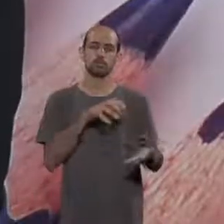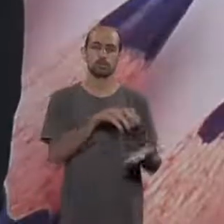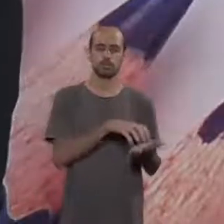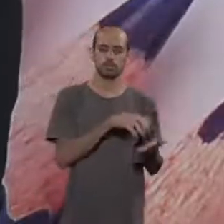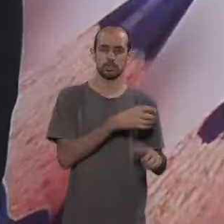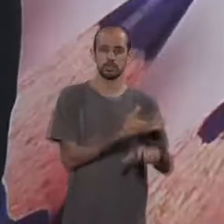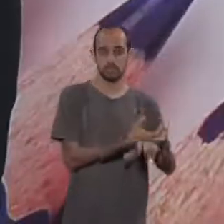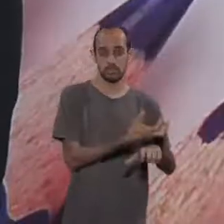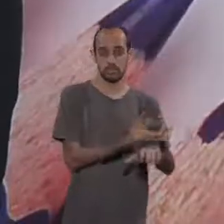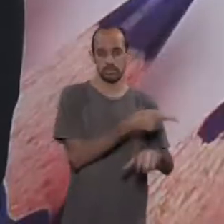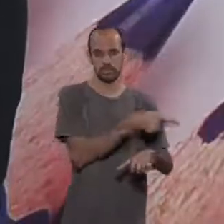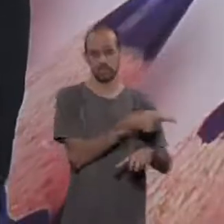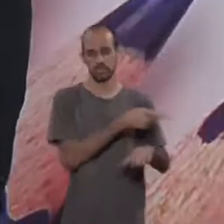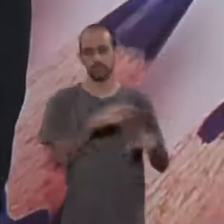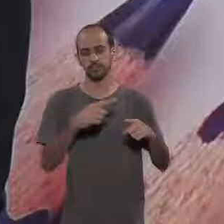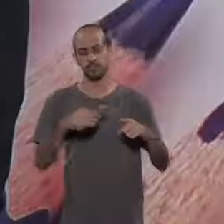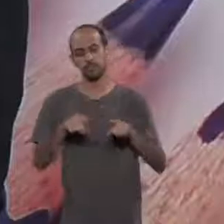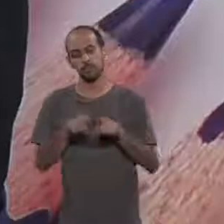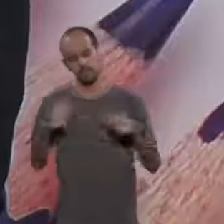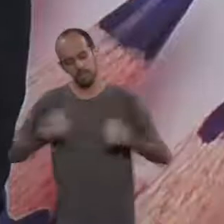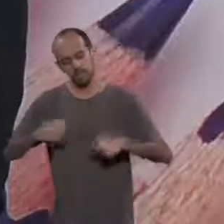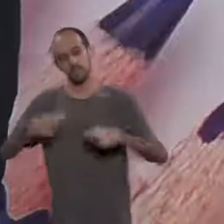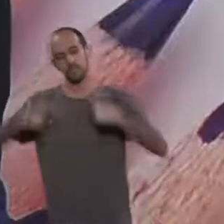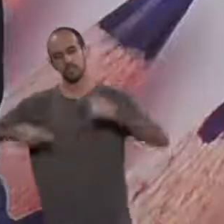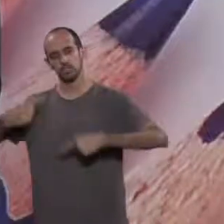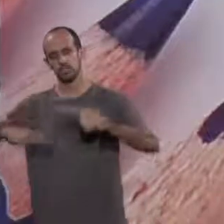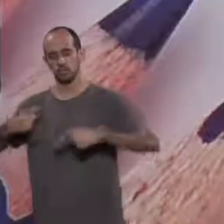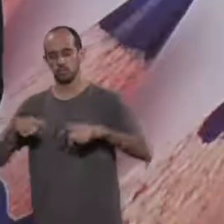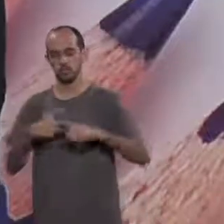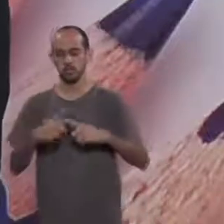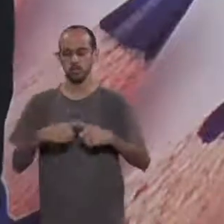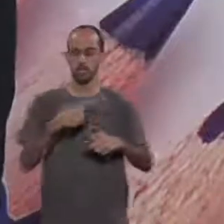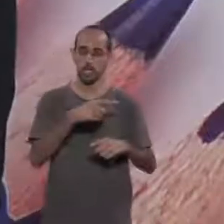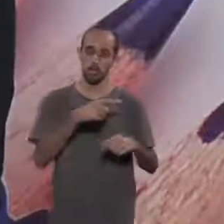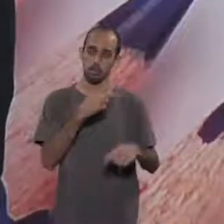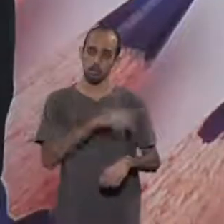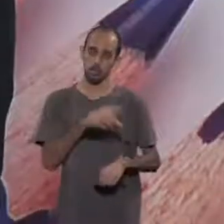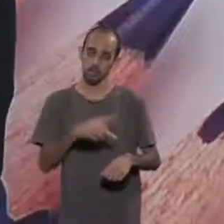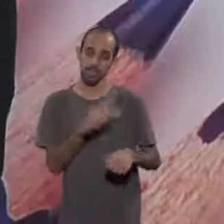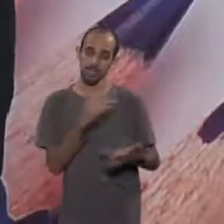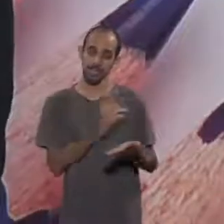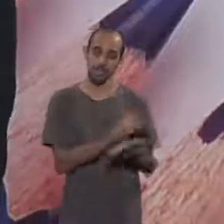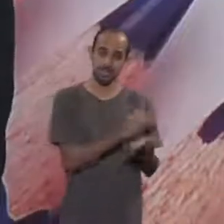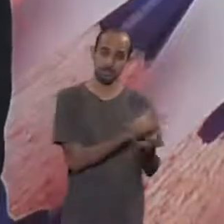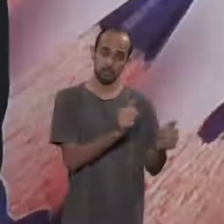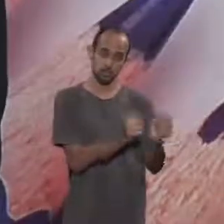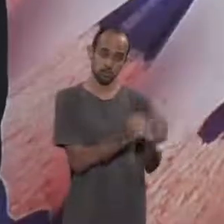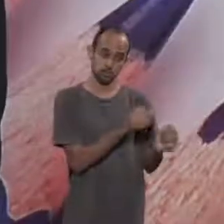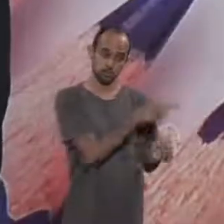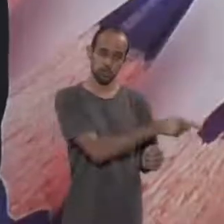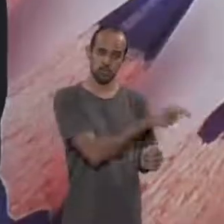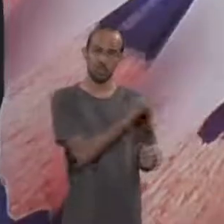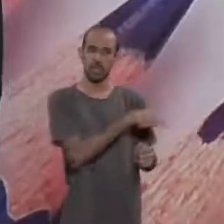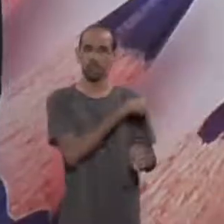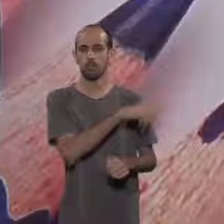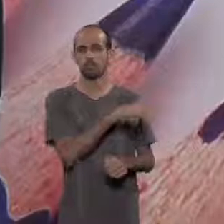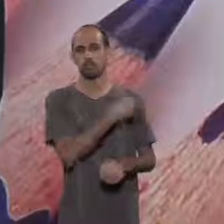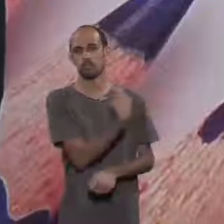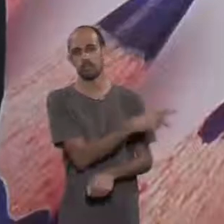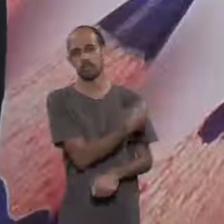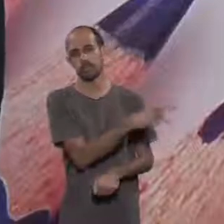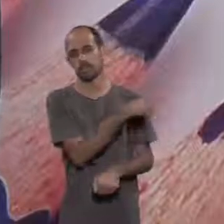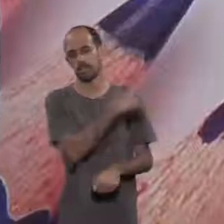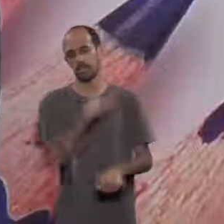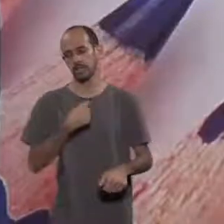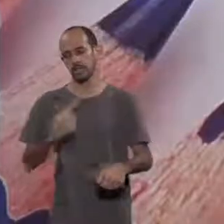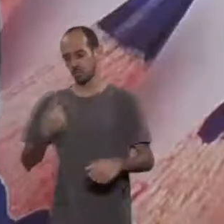vezes em sala de aula o que ocorre é que se acha que o professor que está lá do lado do aluno é o professor dele, e eu estou aqui e não